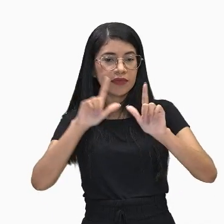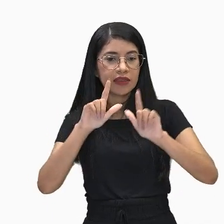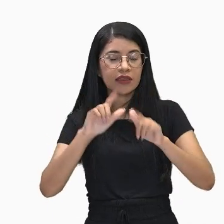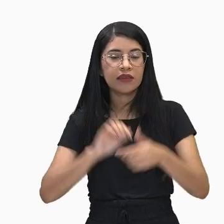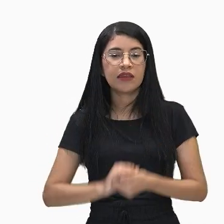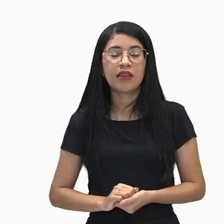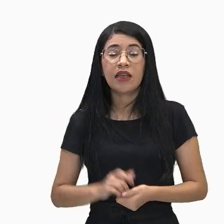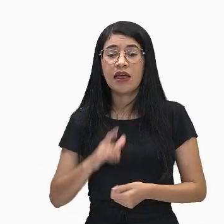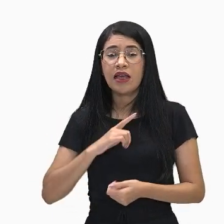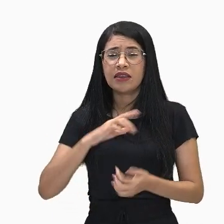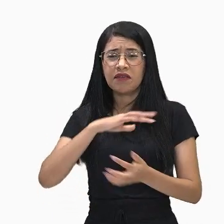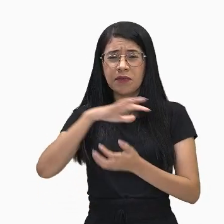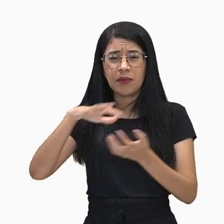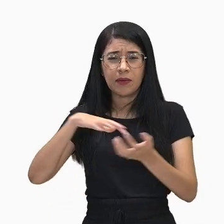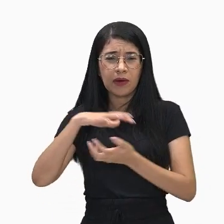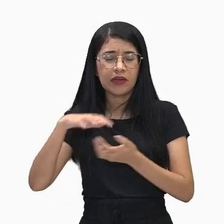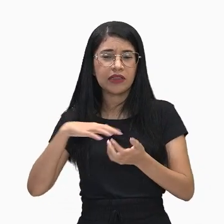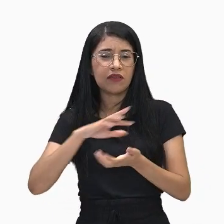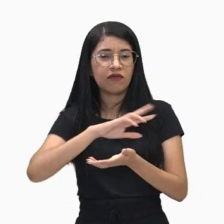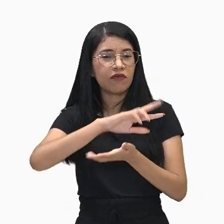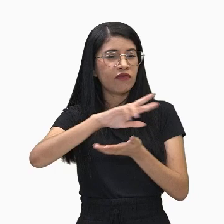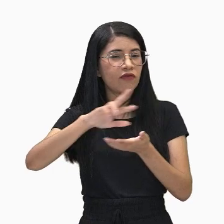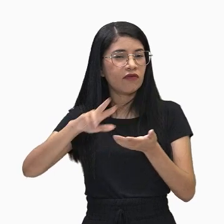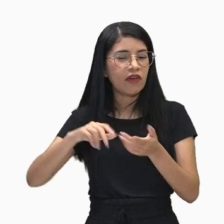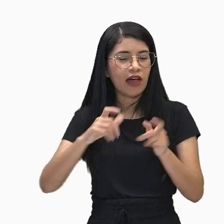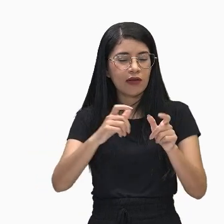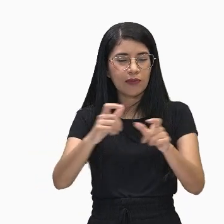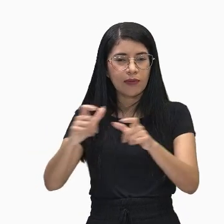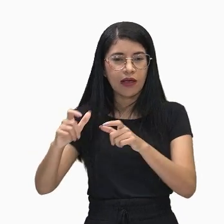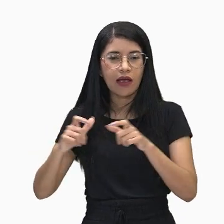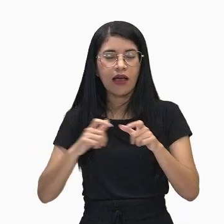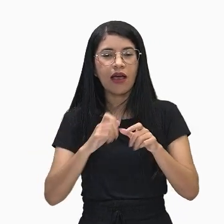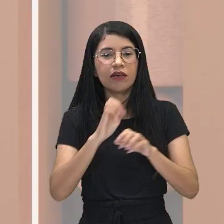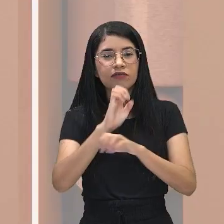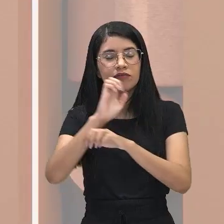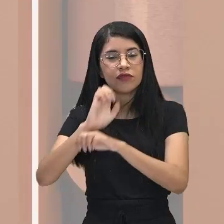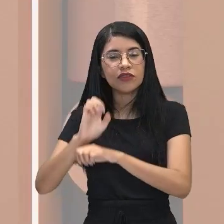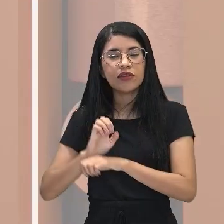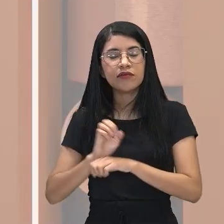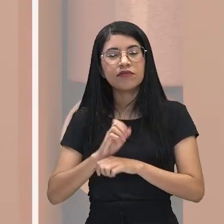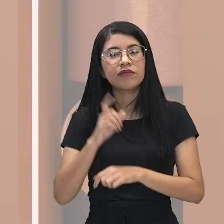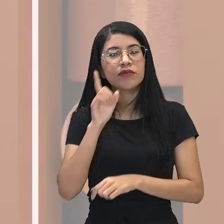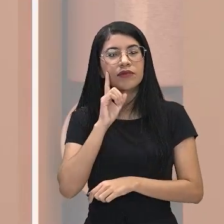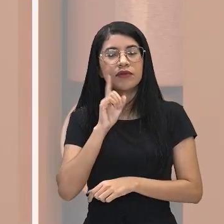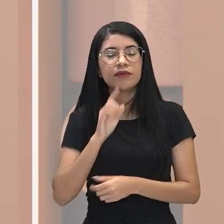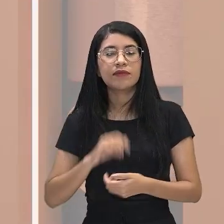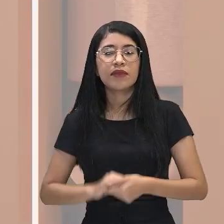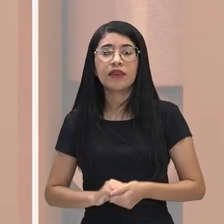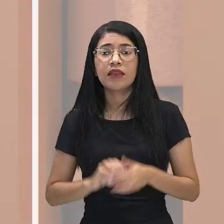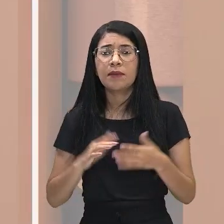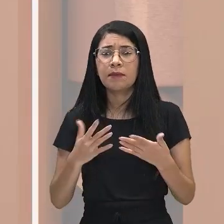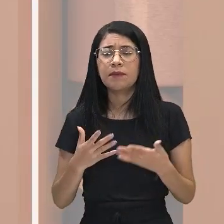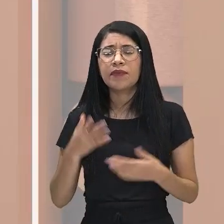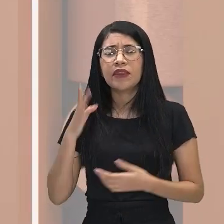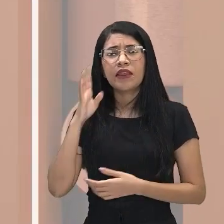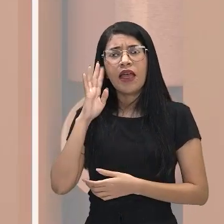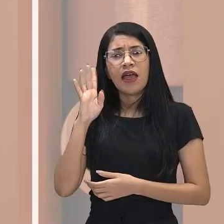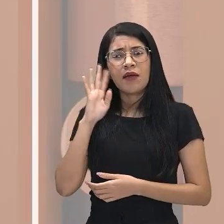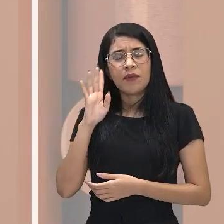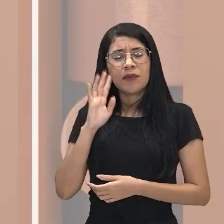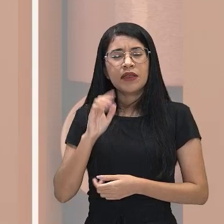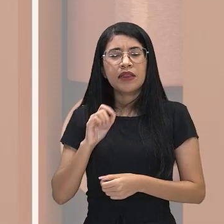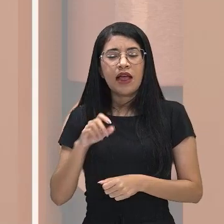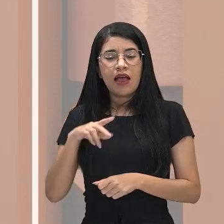vários estados dos Estados Unidos. Para mim aqui, galera, vamos imaginar o seguinte. Os americanos eram um país